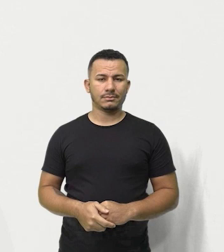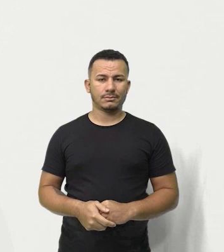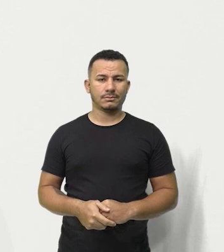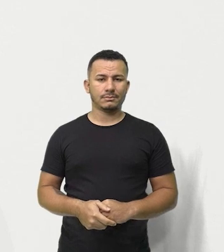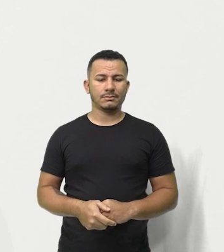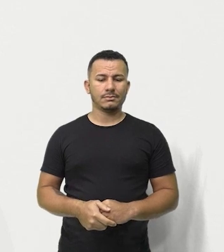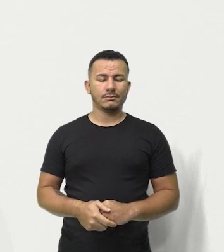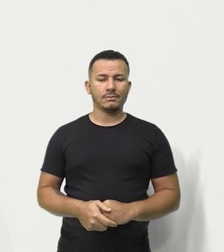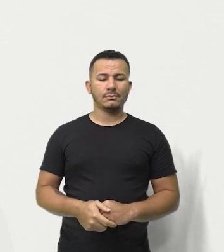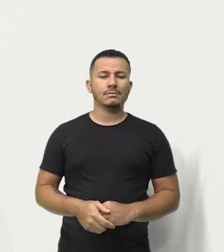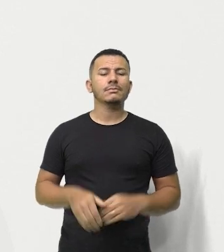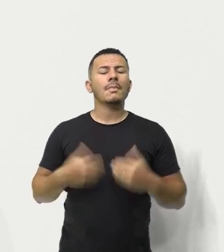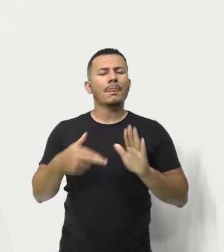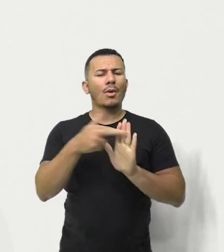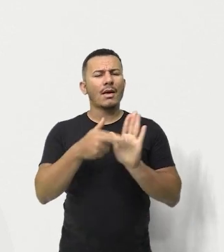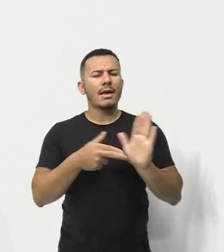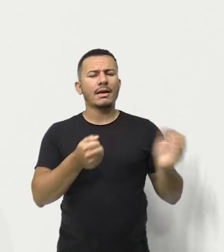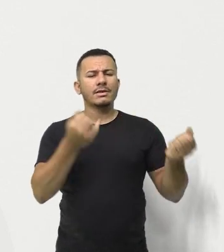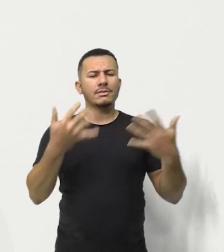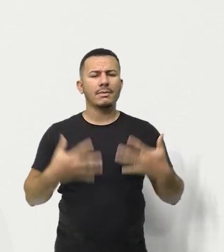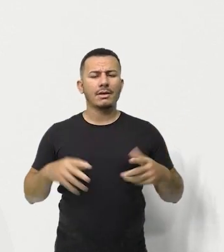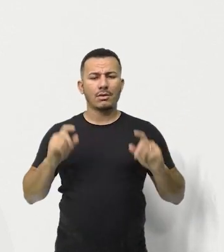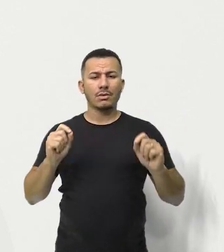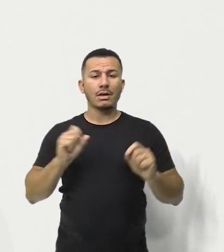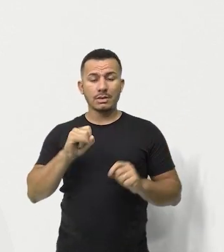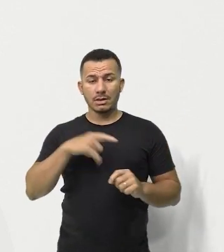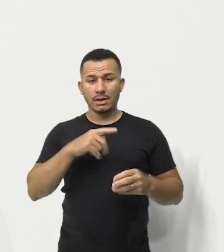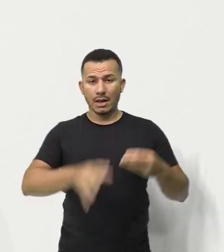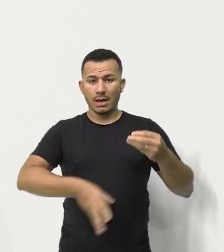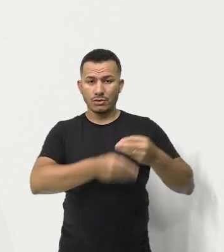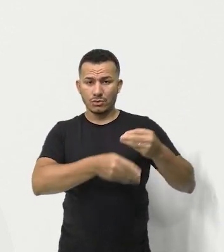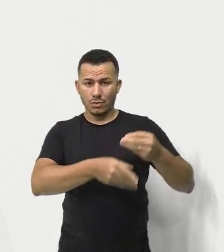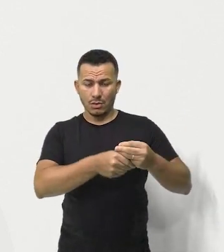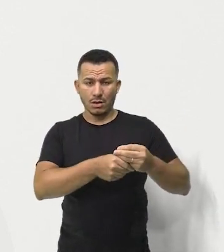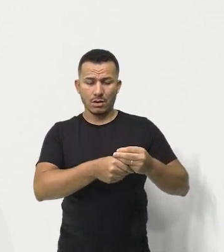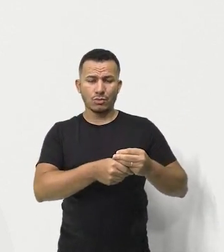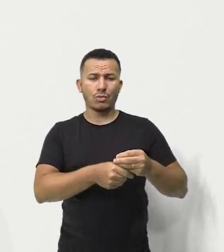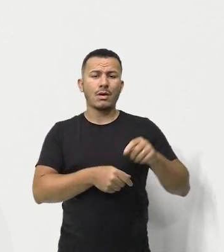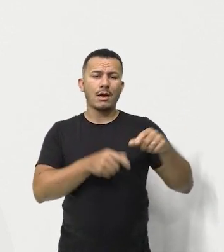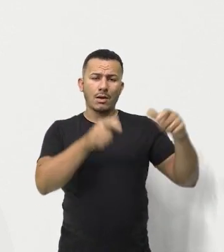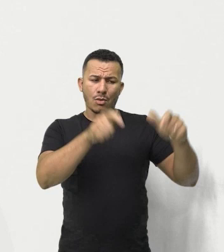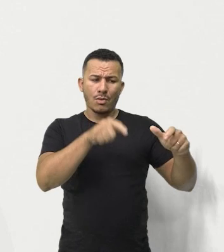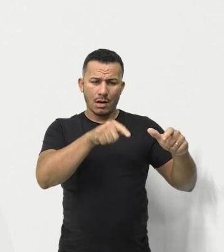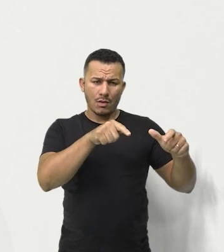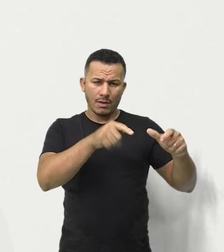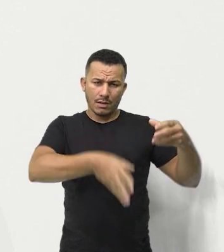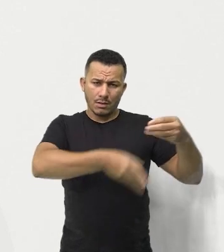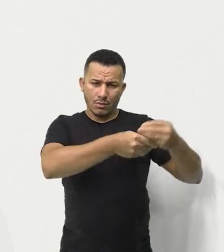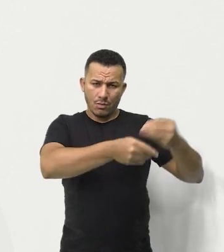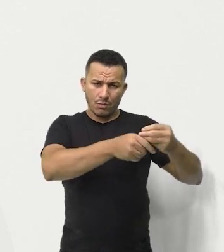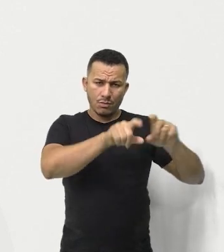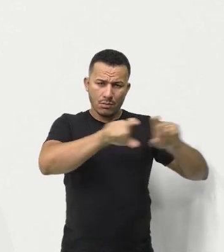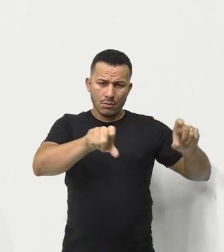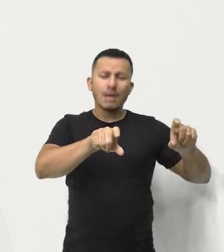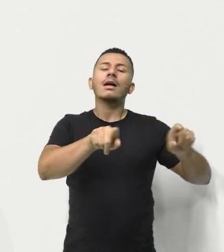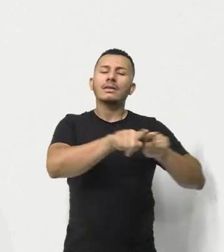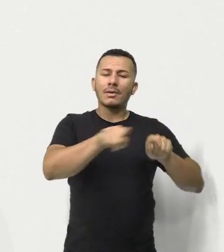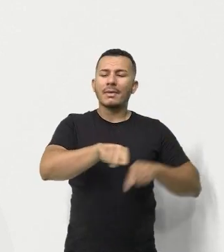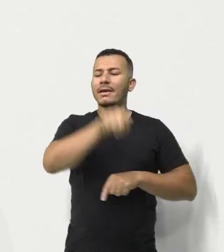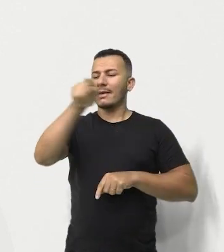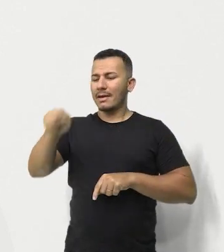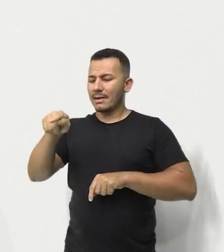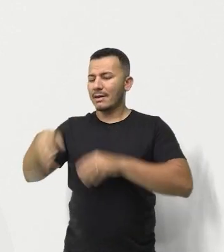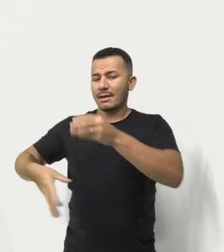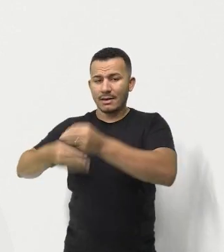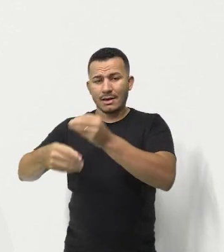o quê? O que o princípio aditivo diz? Se eu estou adicionando algo de um lado, eu vou ter que adicionar algo do outro